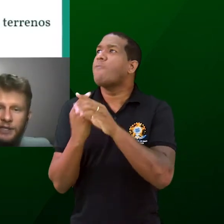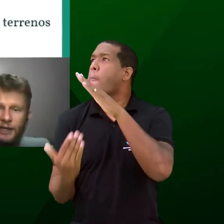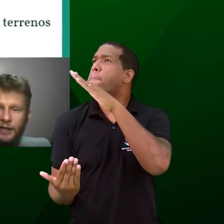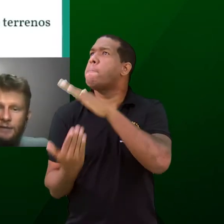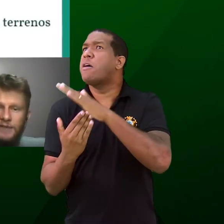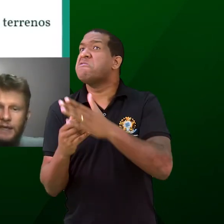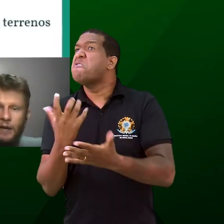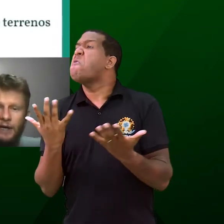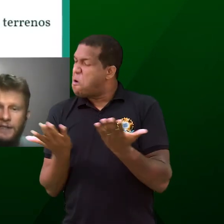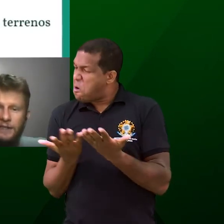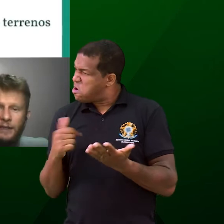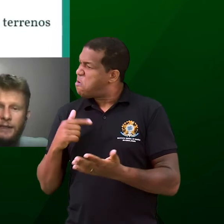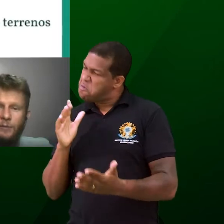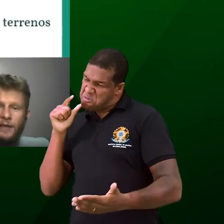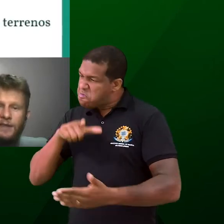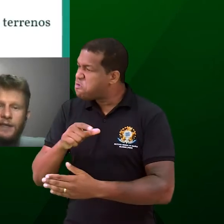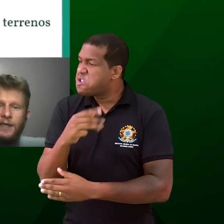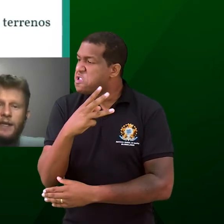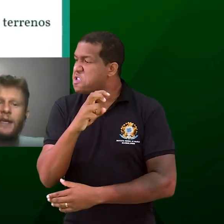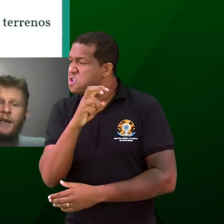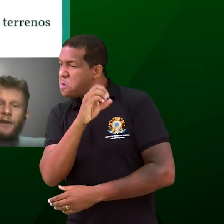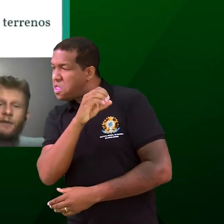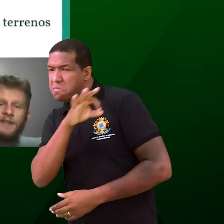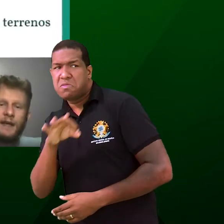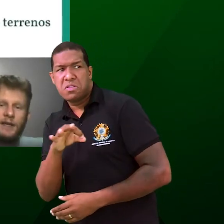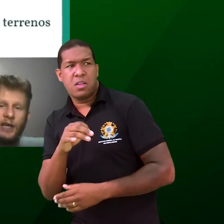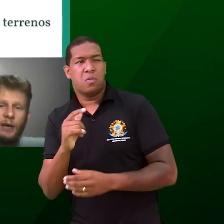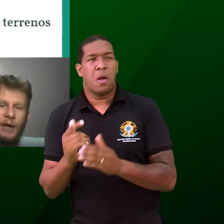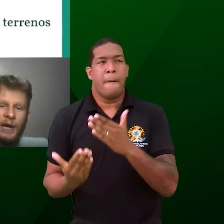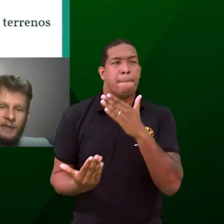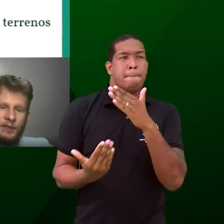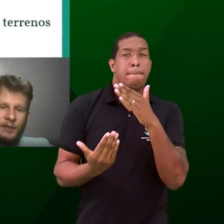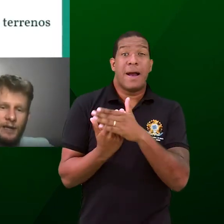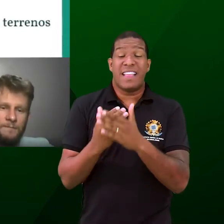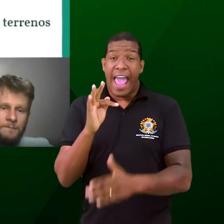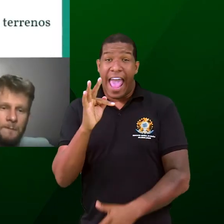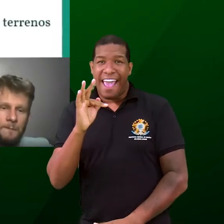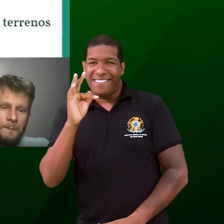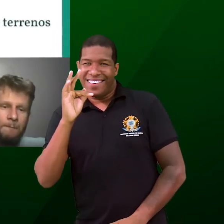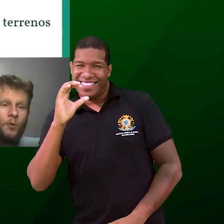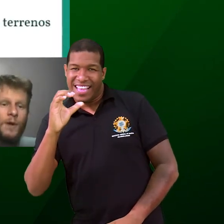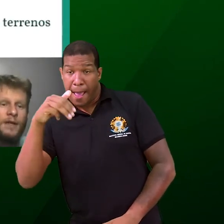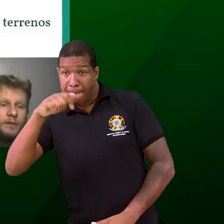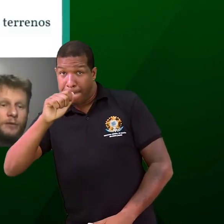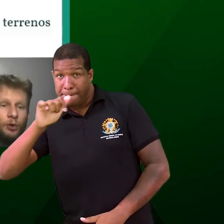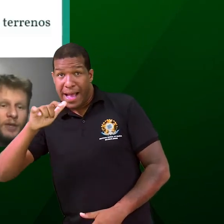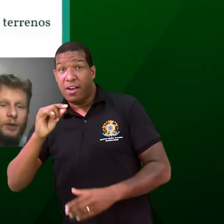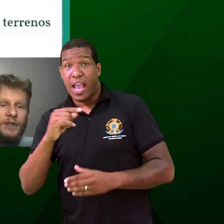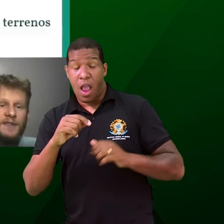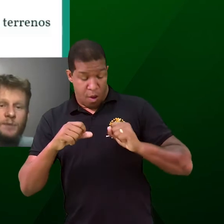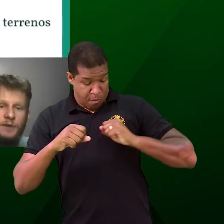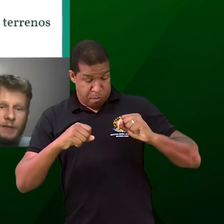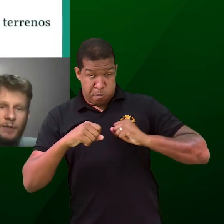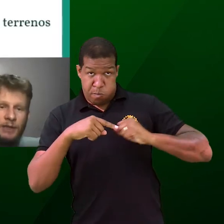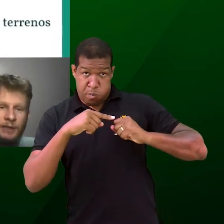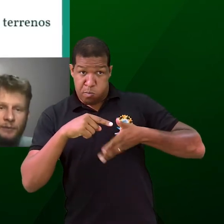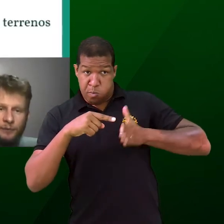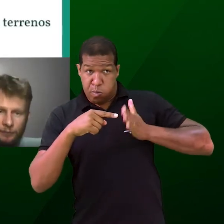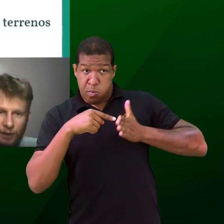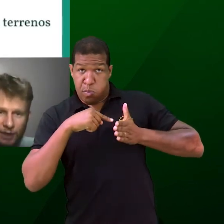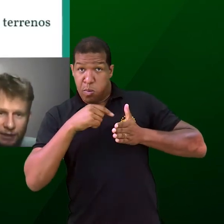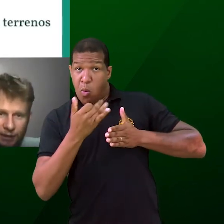é esse. Tá? Aí vocês podem procurar outras formas ou simplesmente fazer esse exame, esse teste de esforço para descobrir.